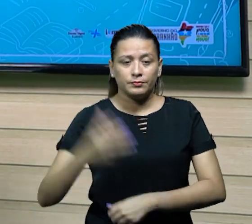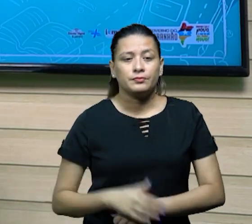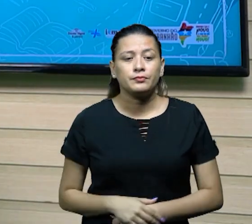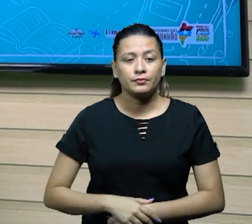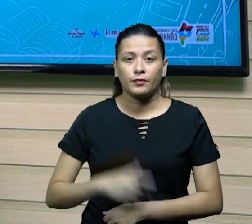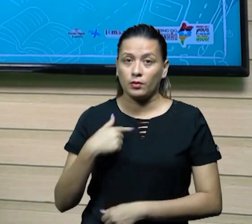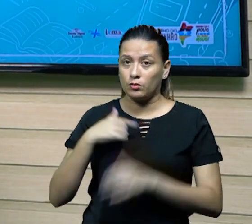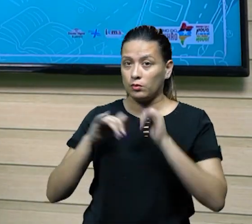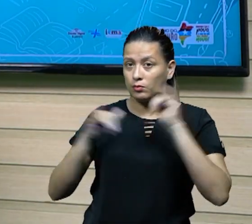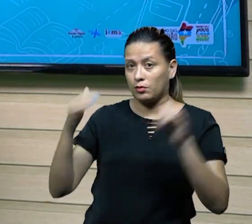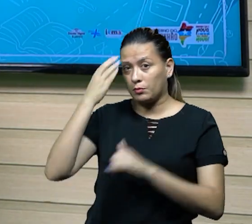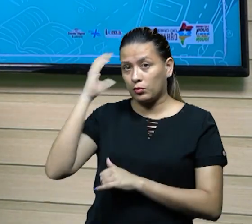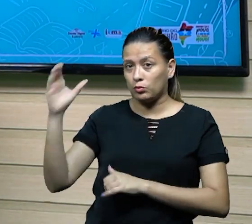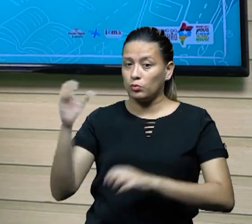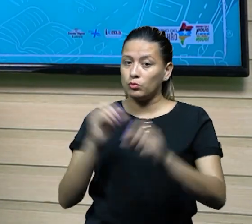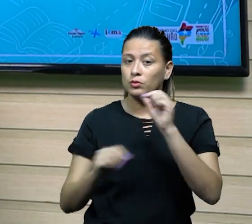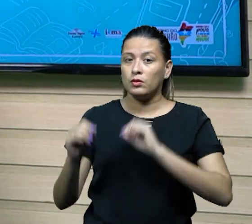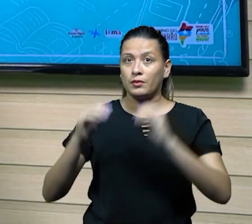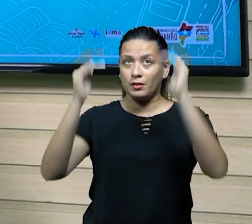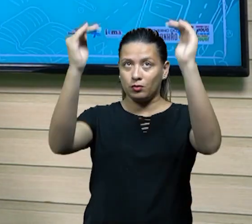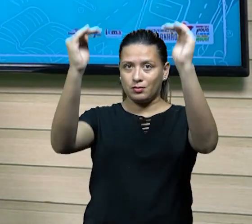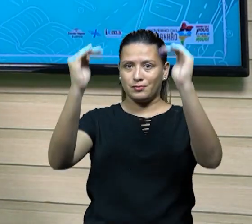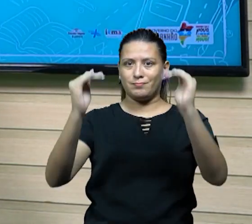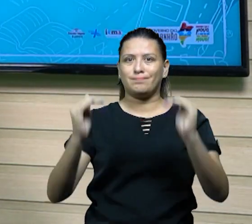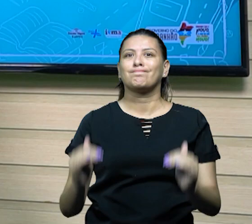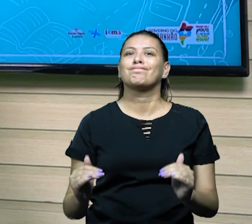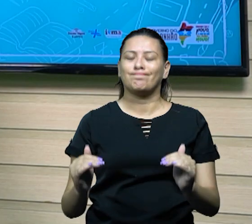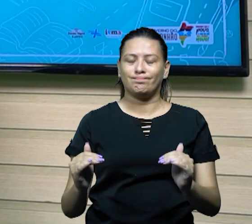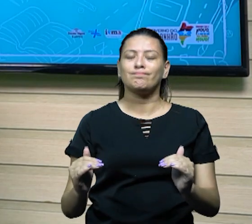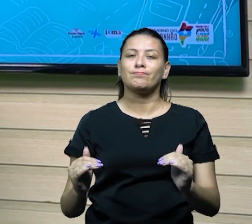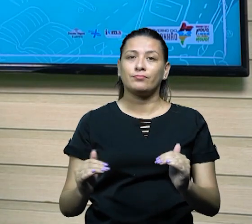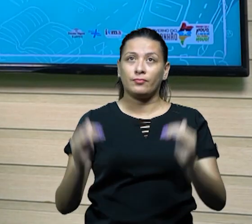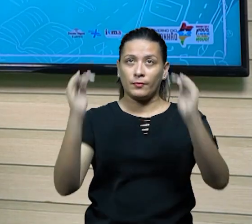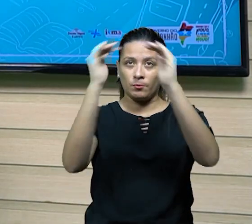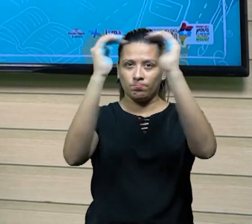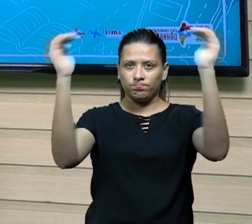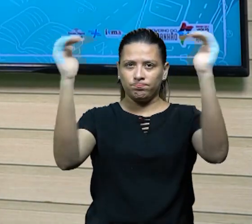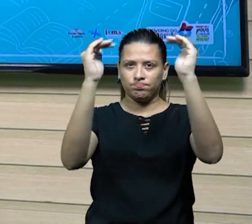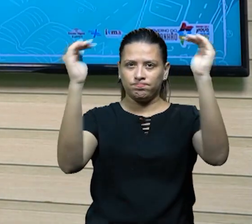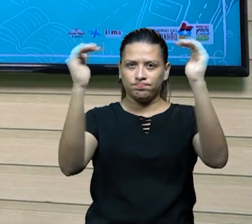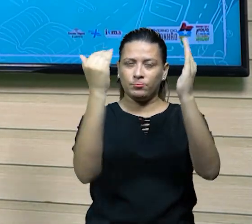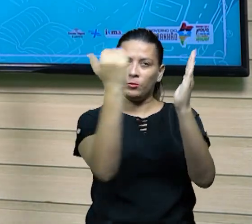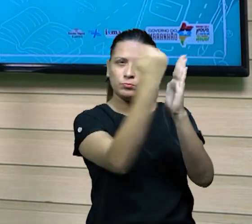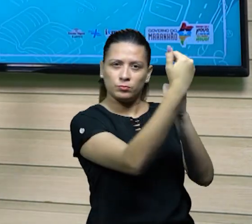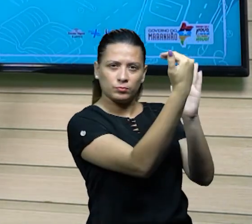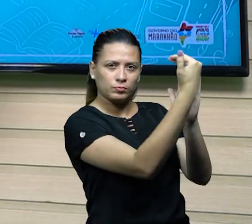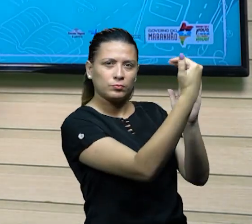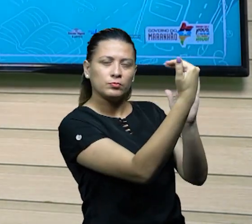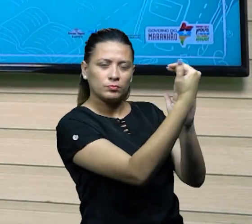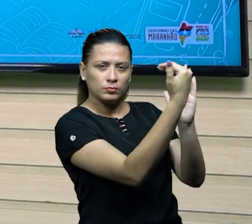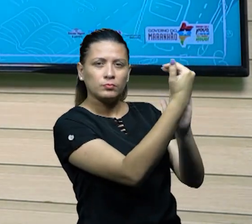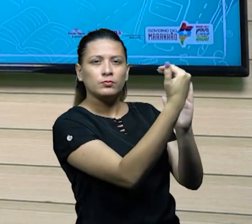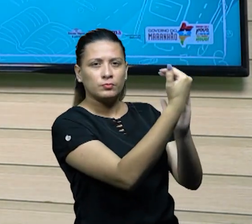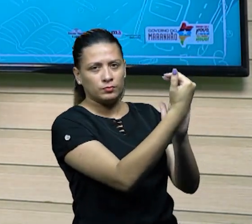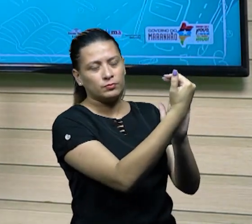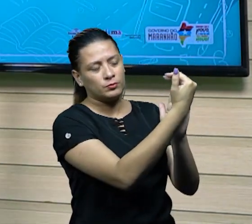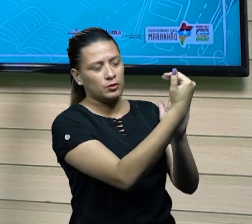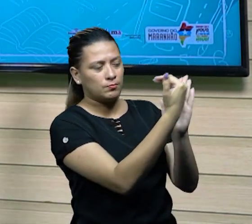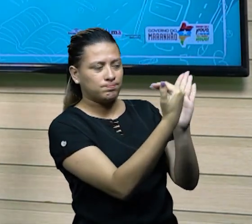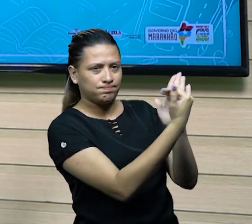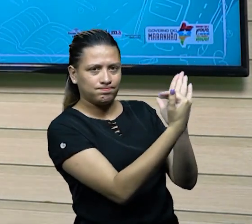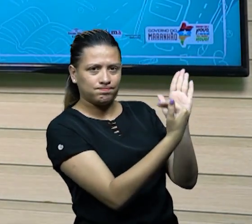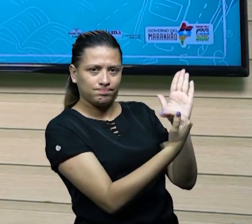eles possam entender a forma de pensar, a forma de agir, as relações interpessoais. E claro que quando eu falo em cultura, vem de